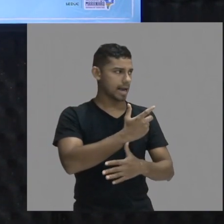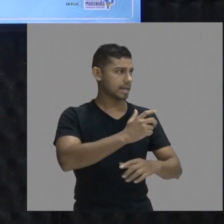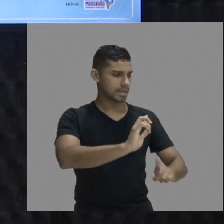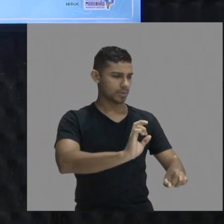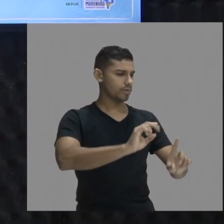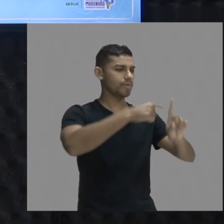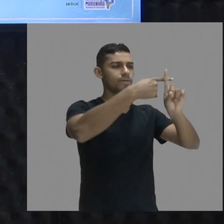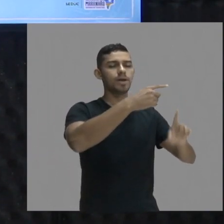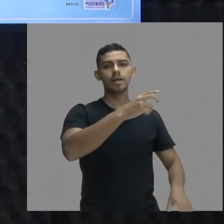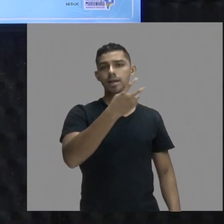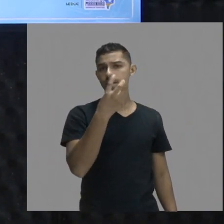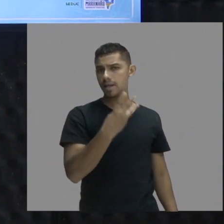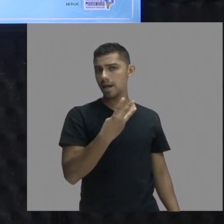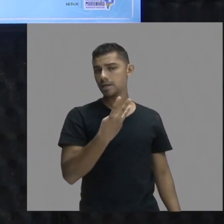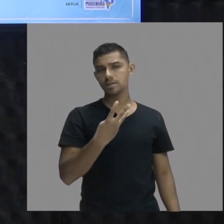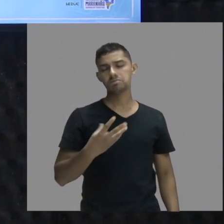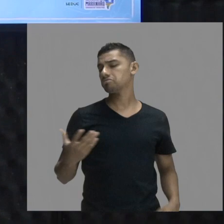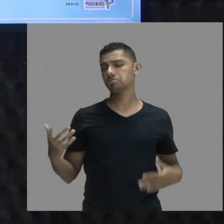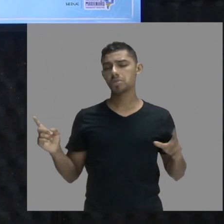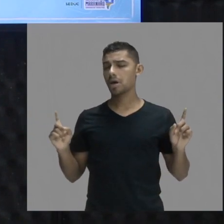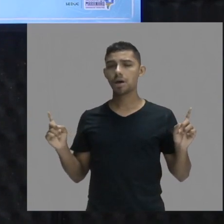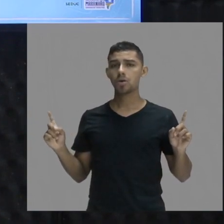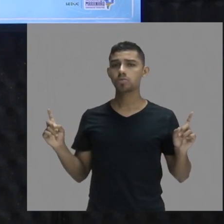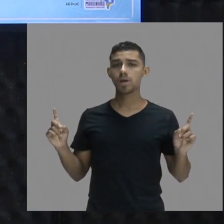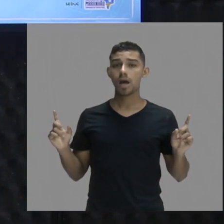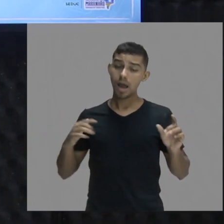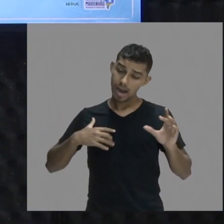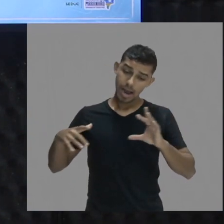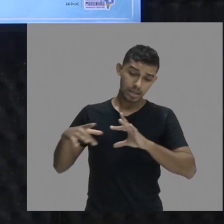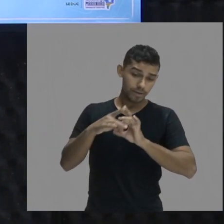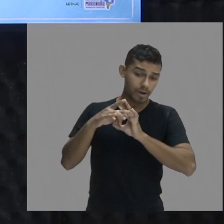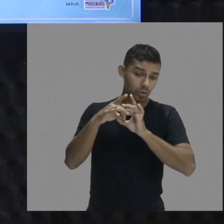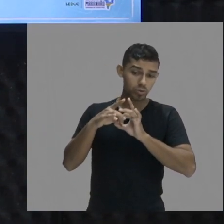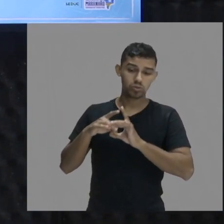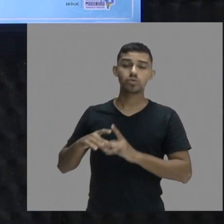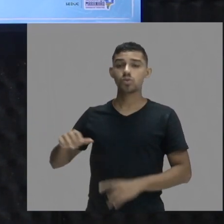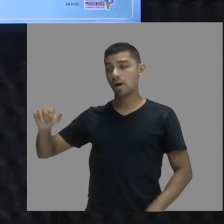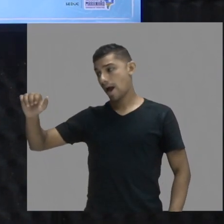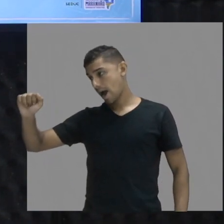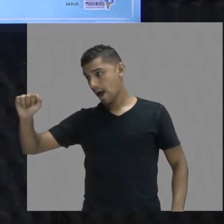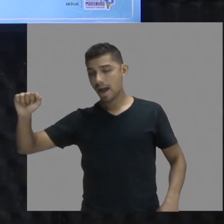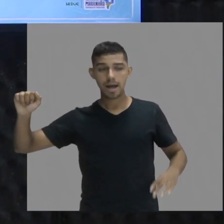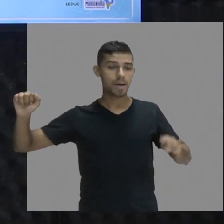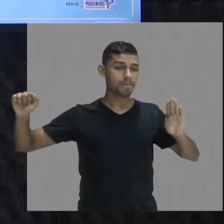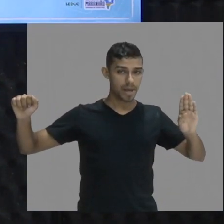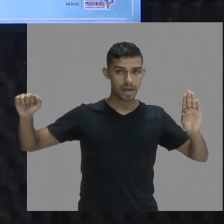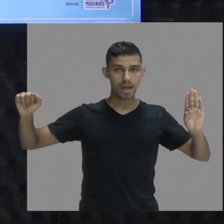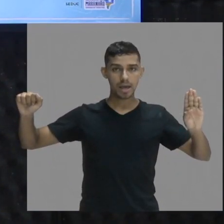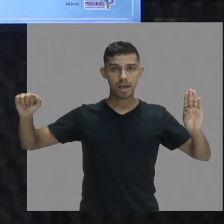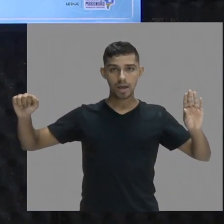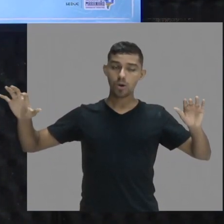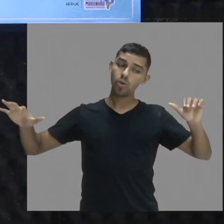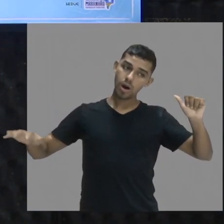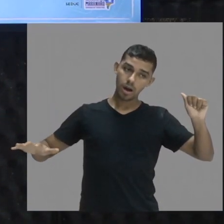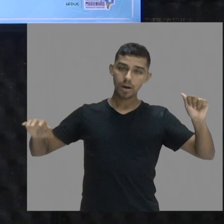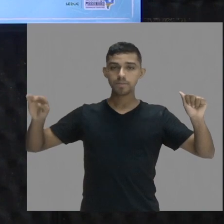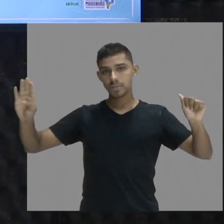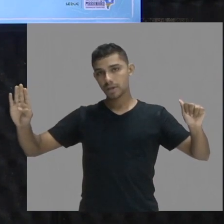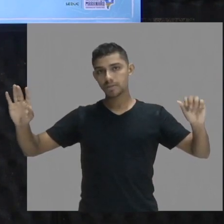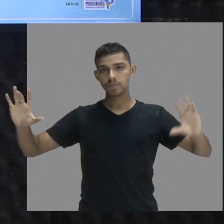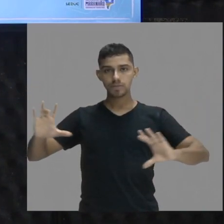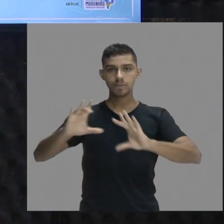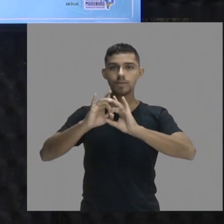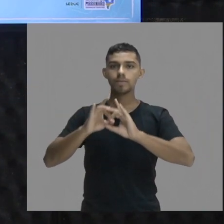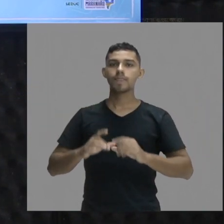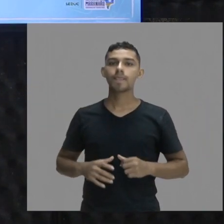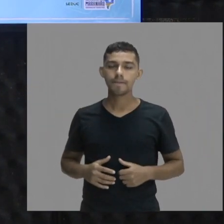Não. Então, cada valor do conjunto A tem que estar associado a um único elemento em B. pode ter que